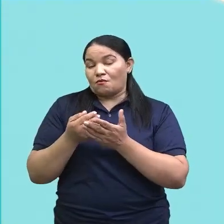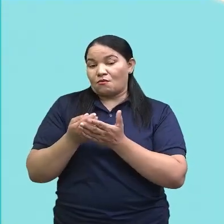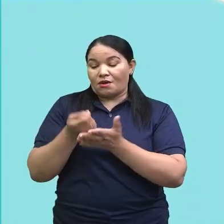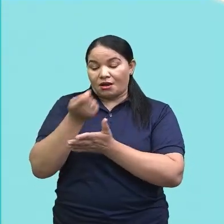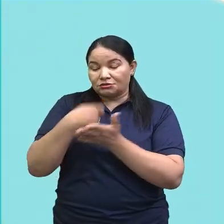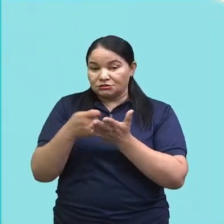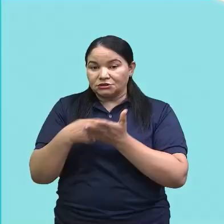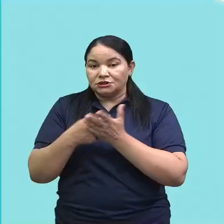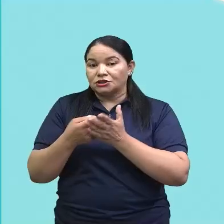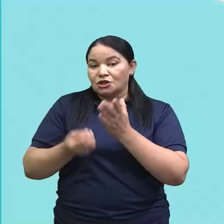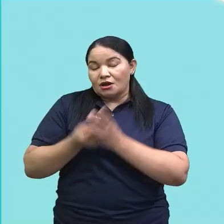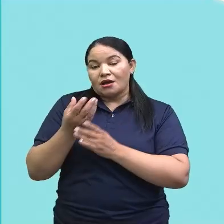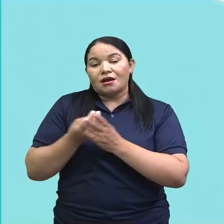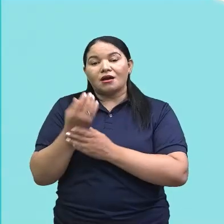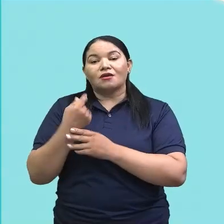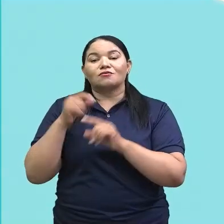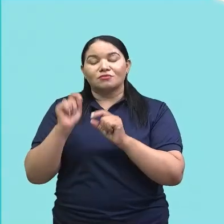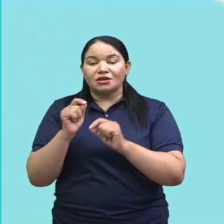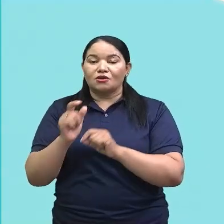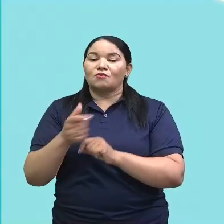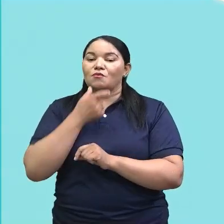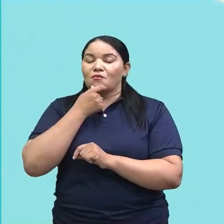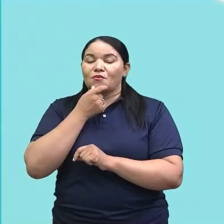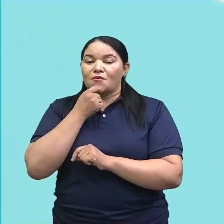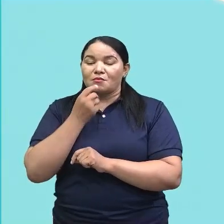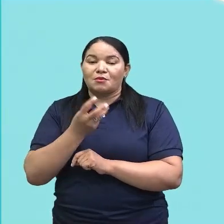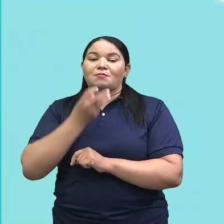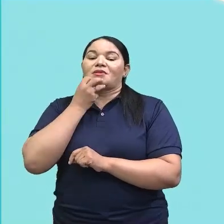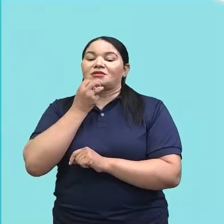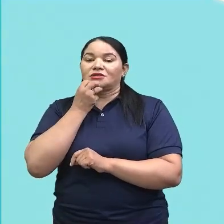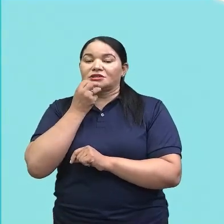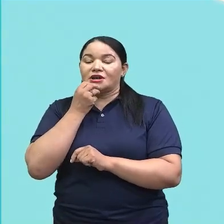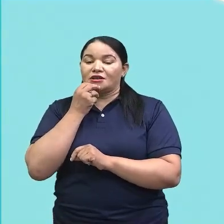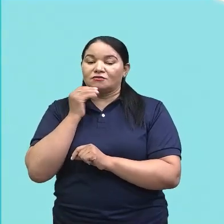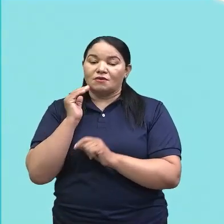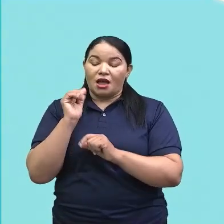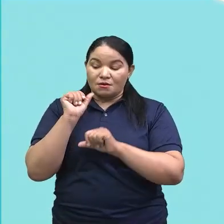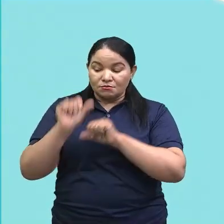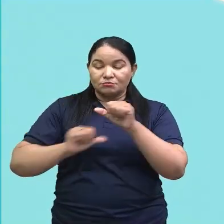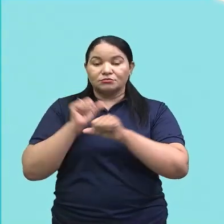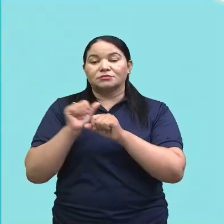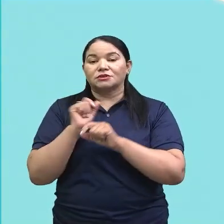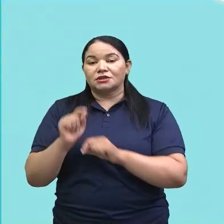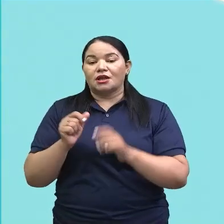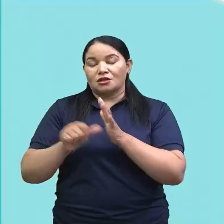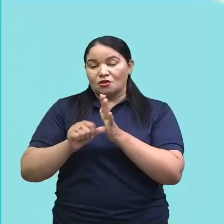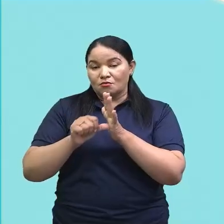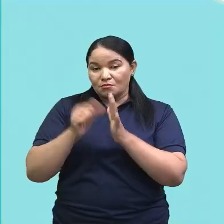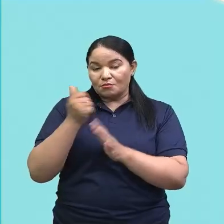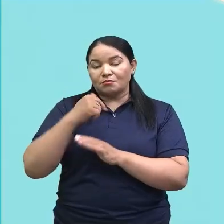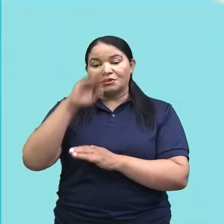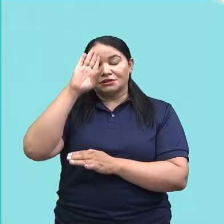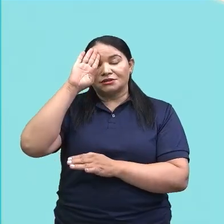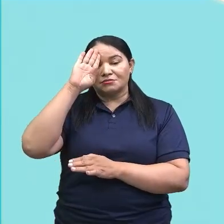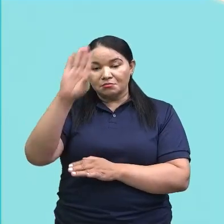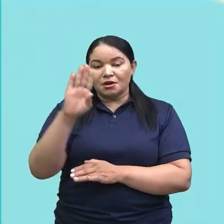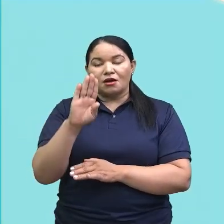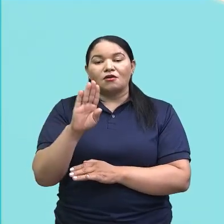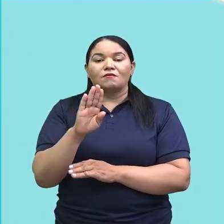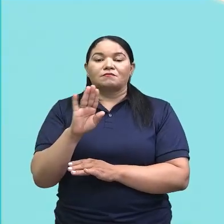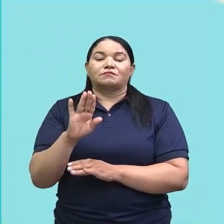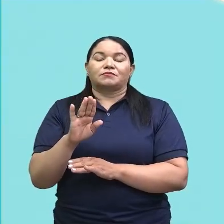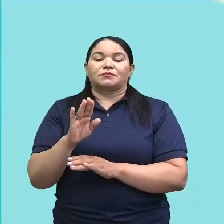no Brasil. E com quem? Com Machado de Assis, tá bom? Por isso que ele é conhecido aí como o principal autor do